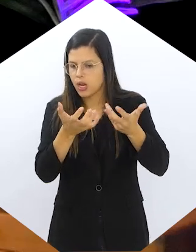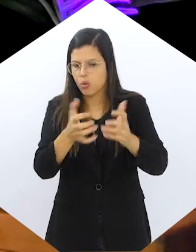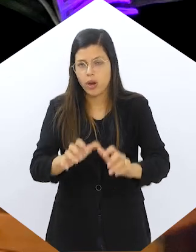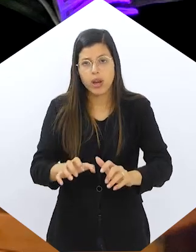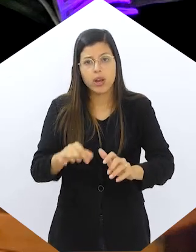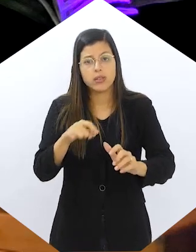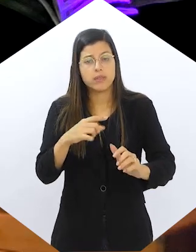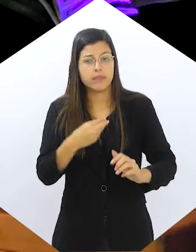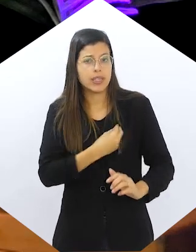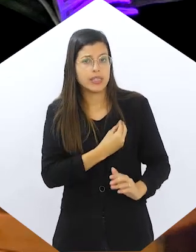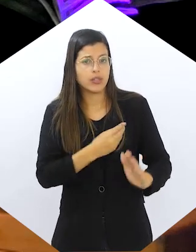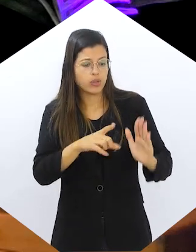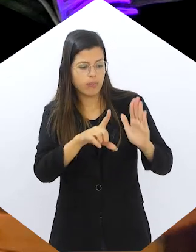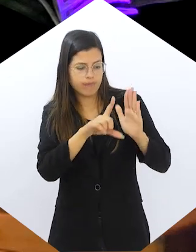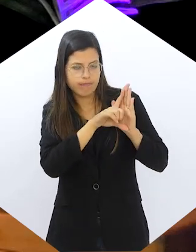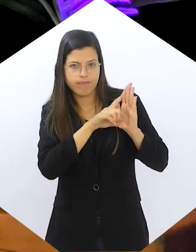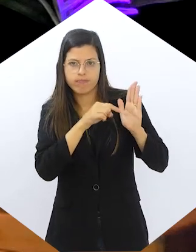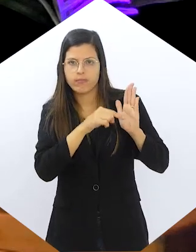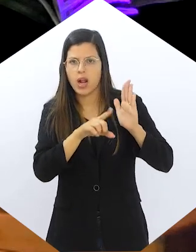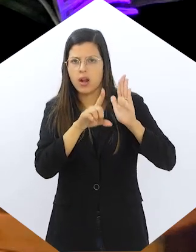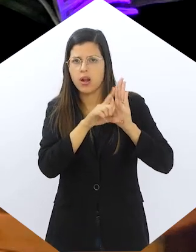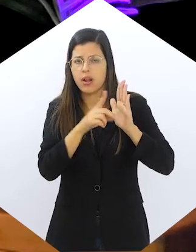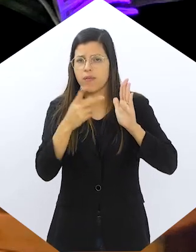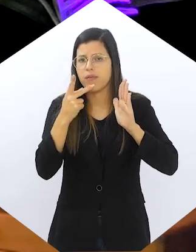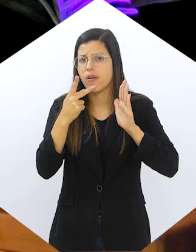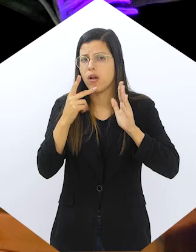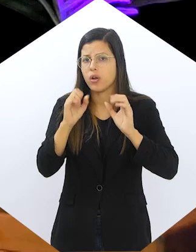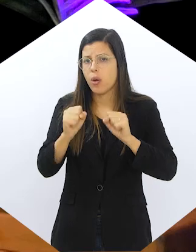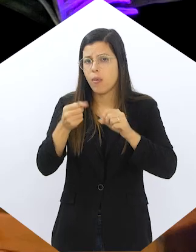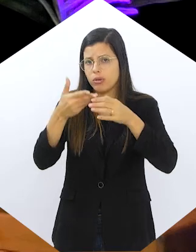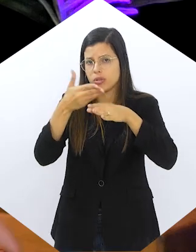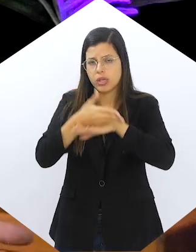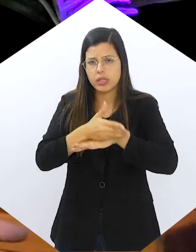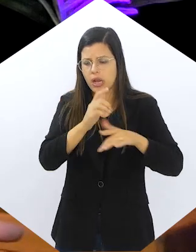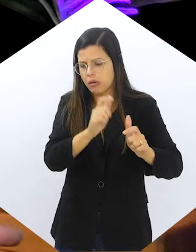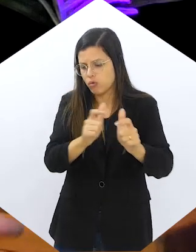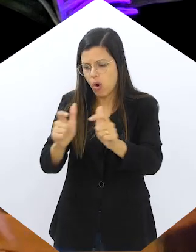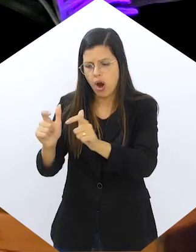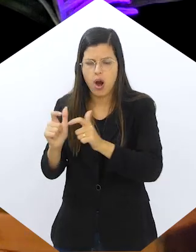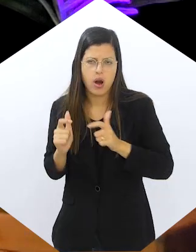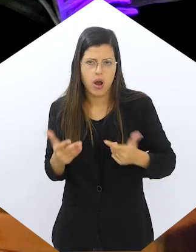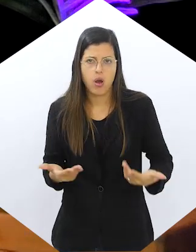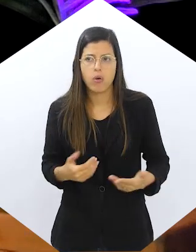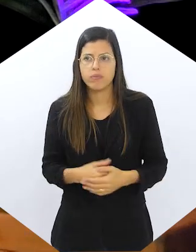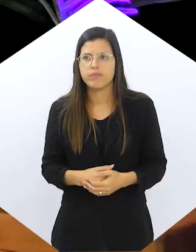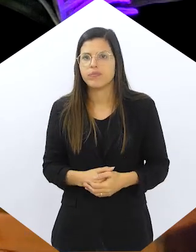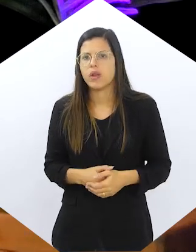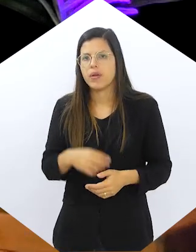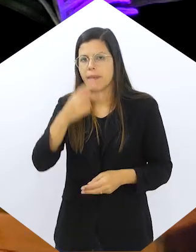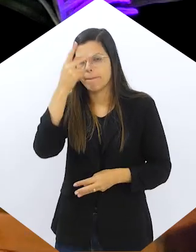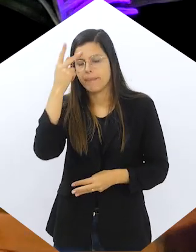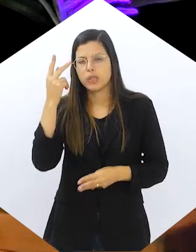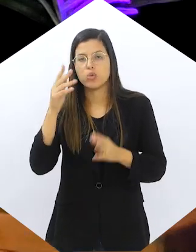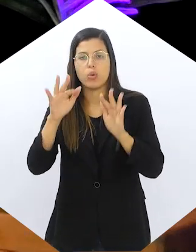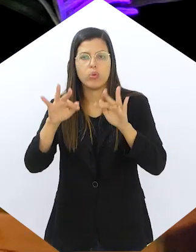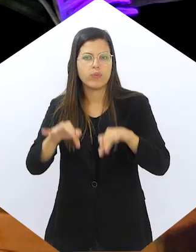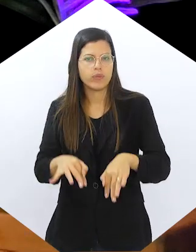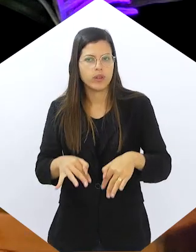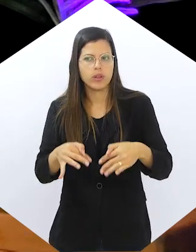lei e você tem que cumprir o que está na lei. E a lei diz que eu posso entrar em qualquer local. Aí a pessoa, no final,